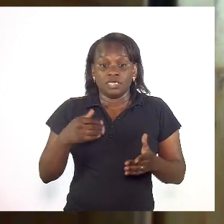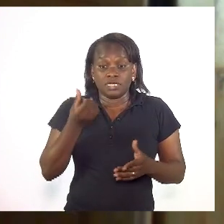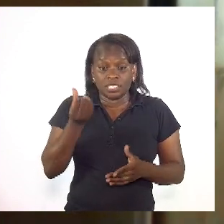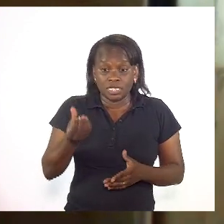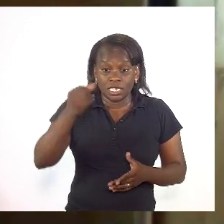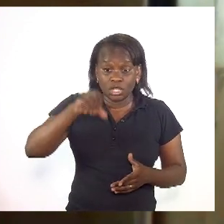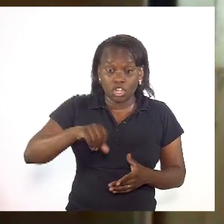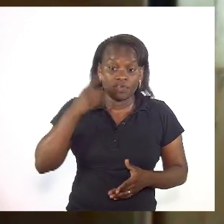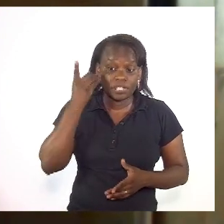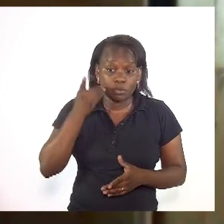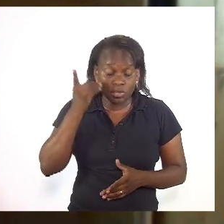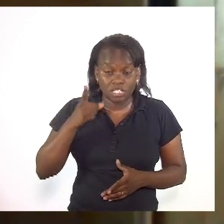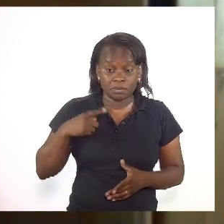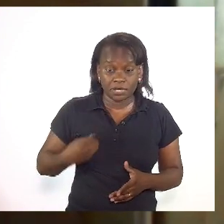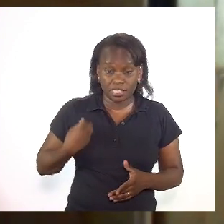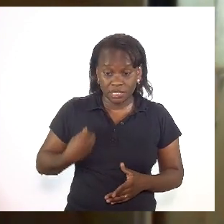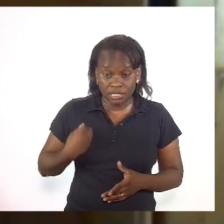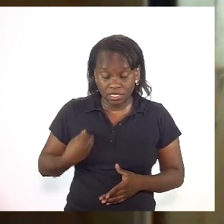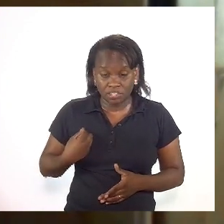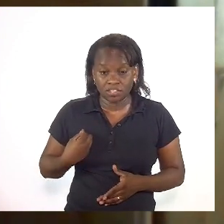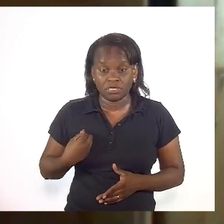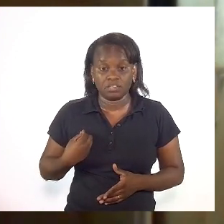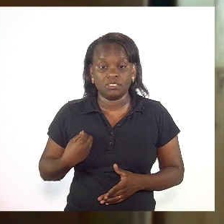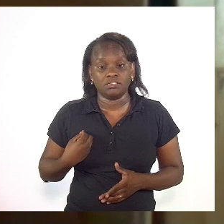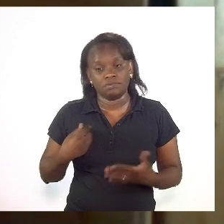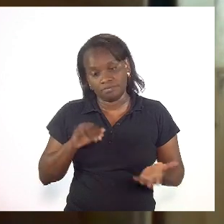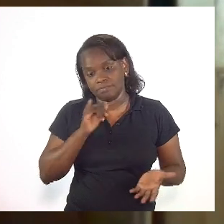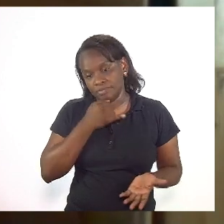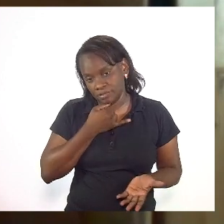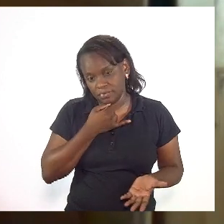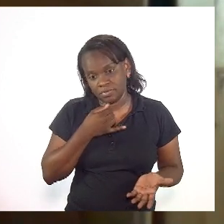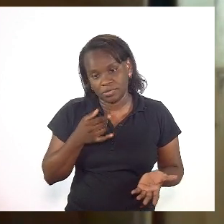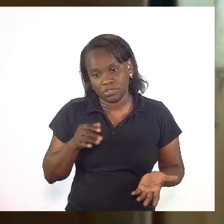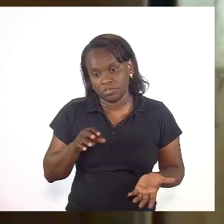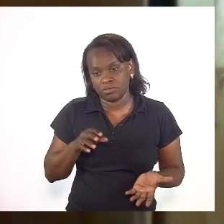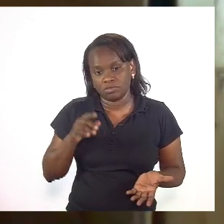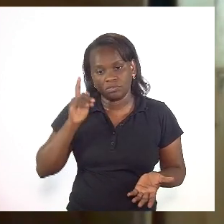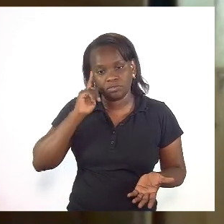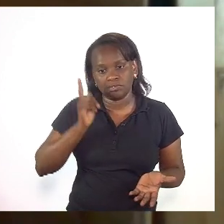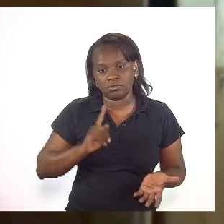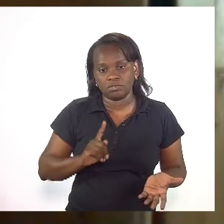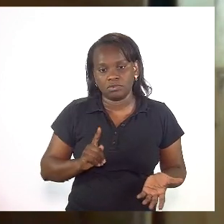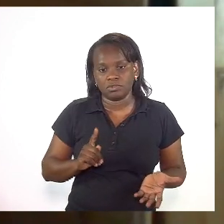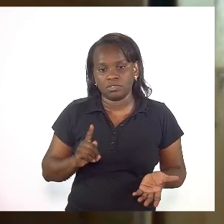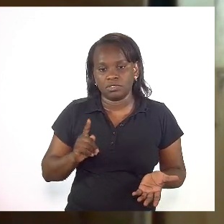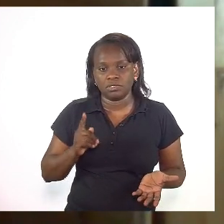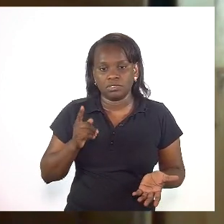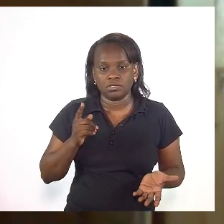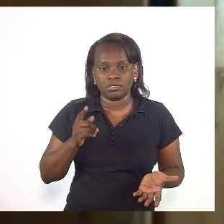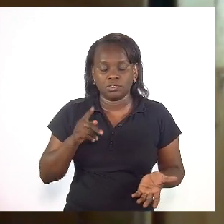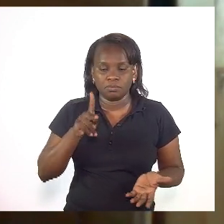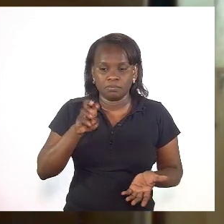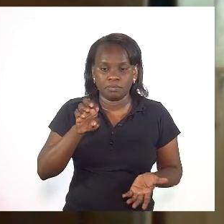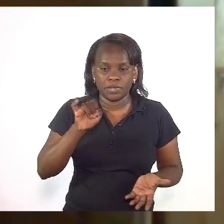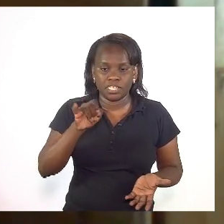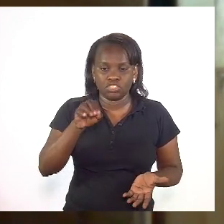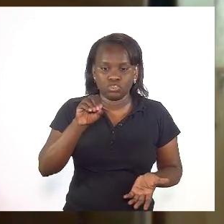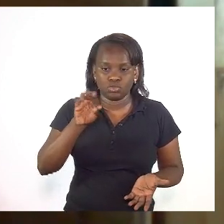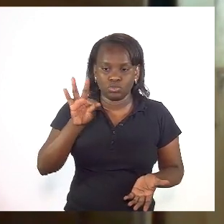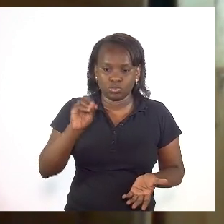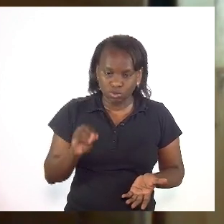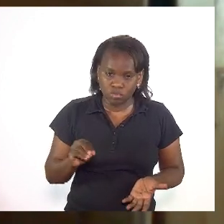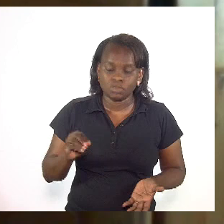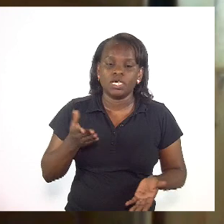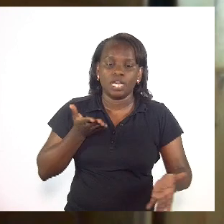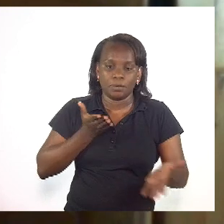69 deputados presentes, né, infelizmente não contávamos com o nosso querido Peixotinho,